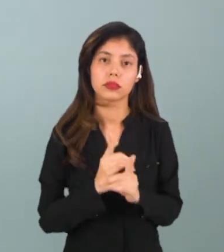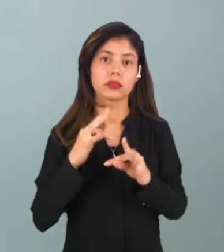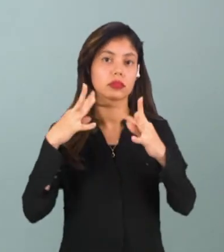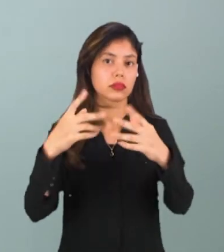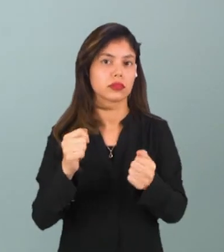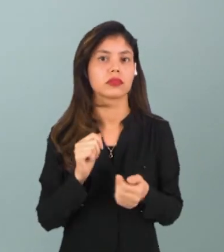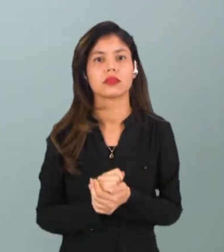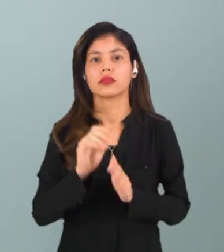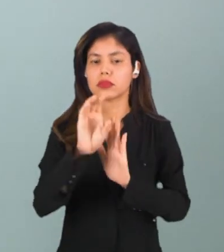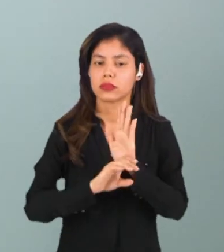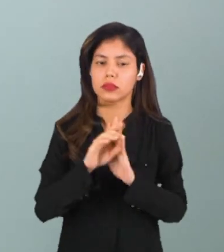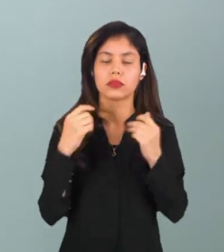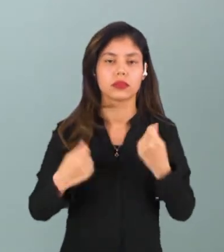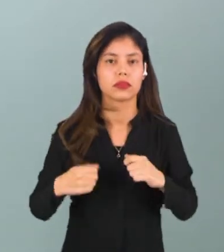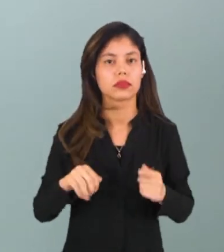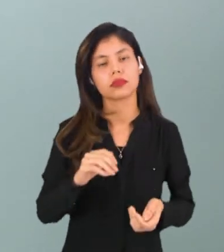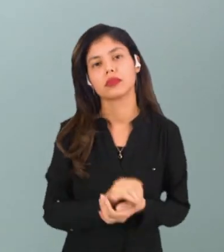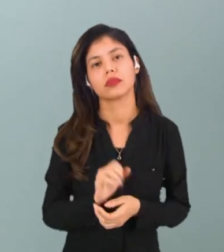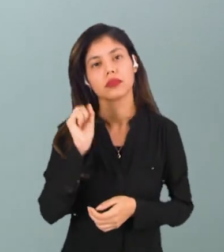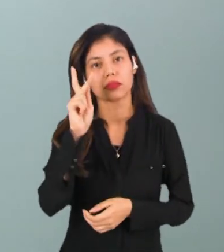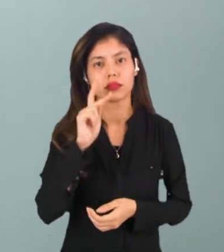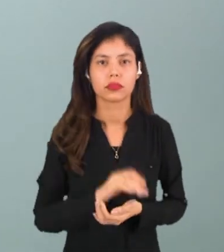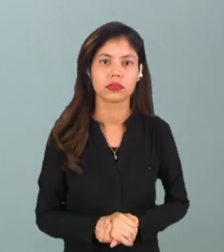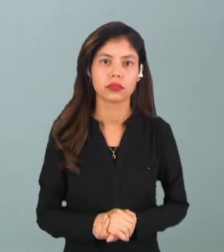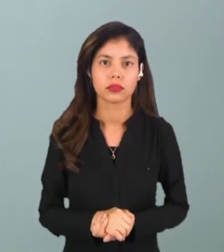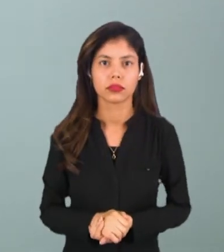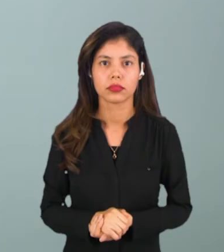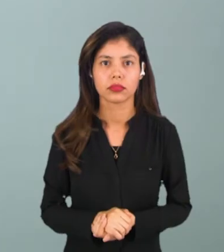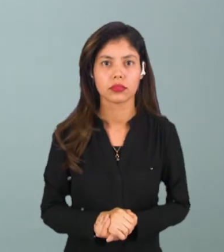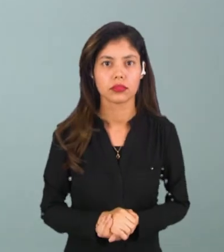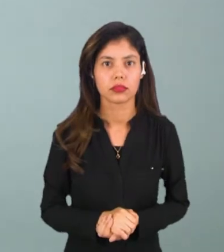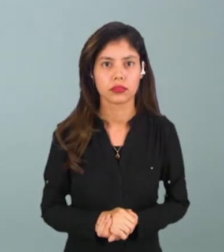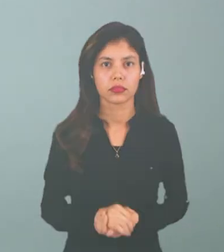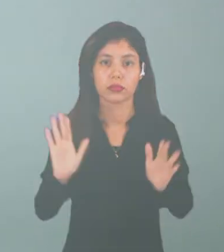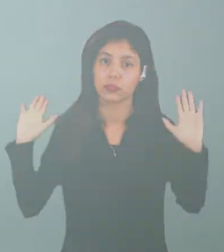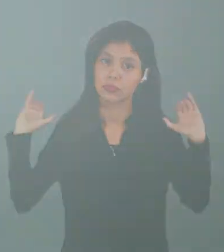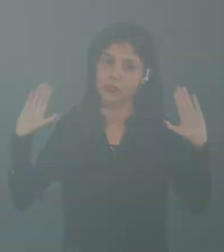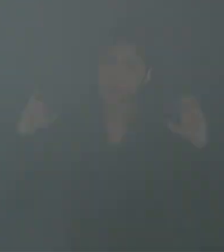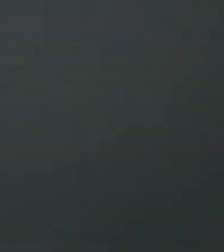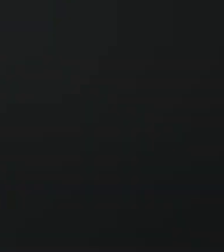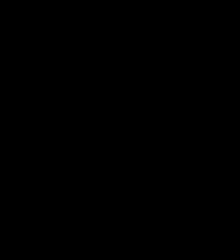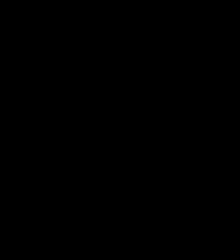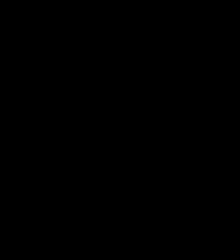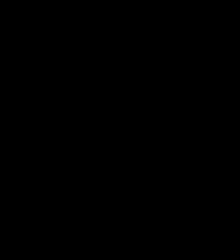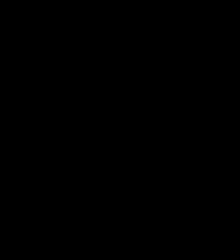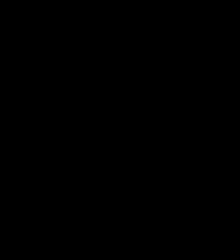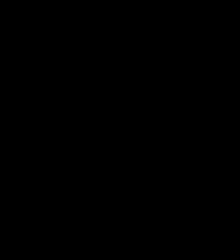todo o conteúdo que vocês precisam, ok? Então, hasta la próxima!